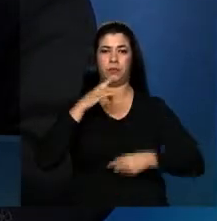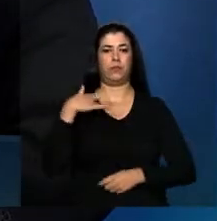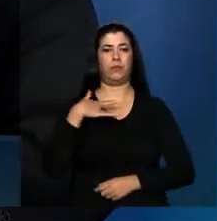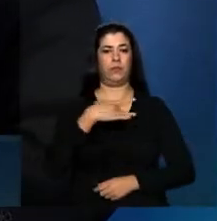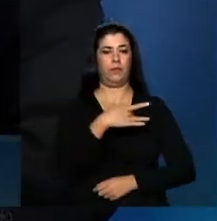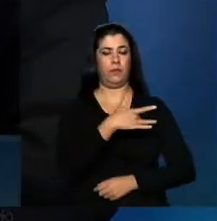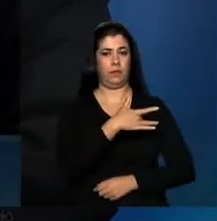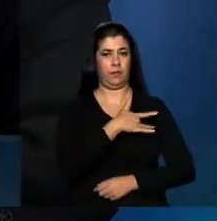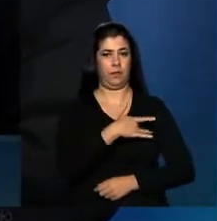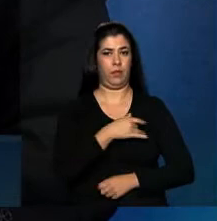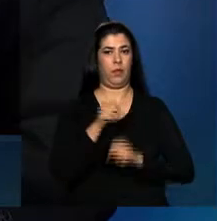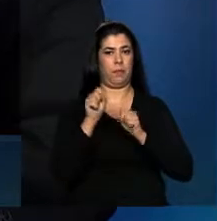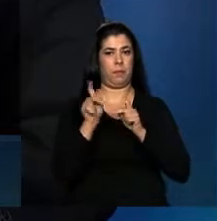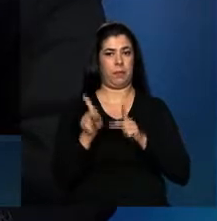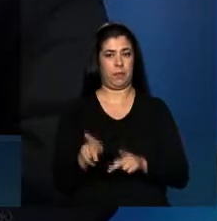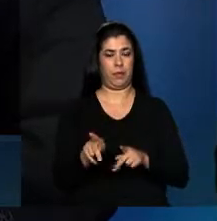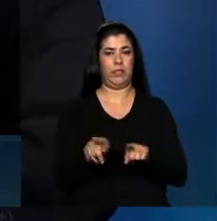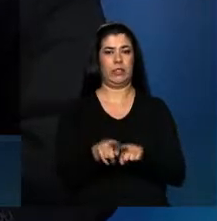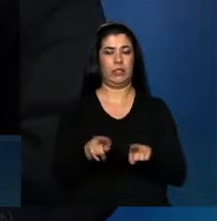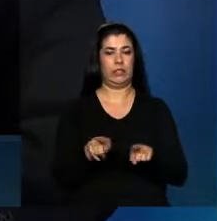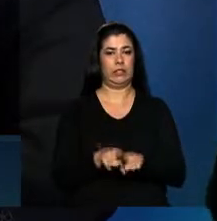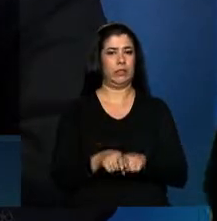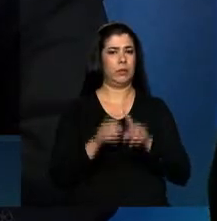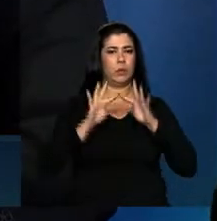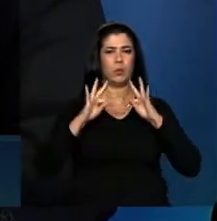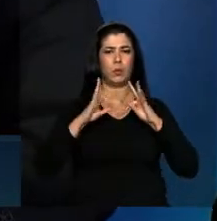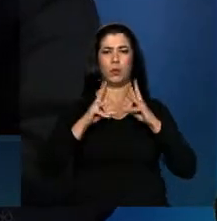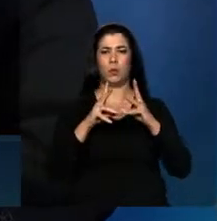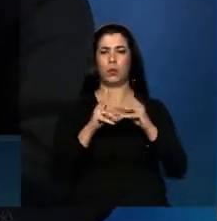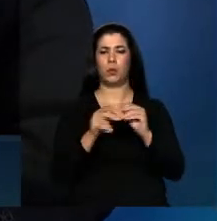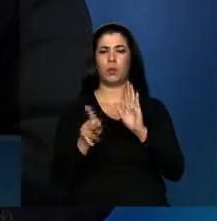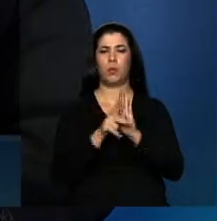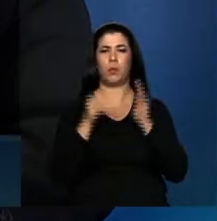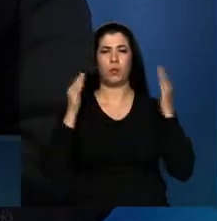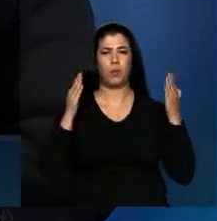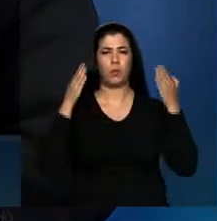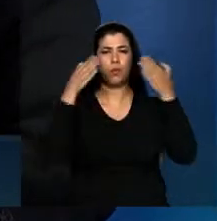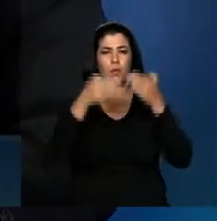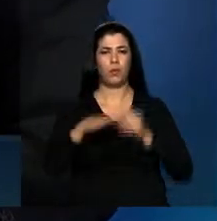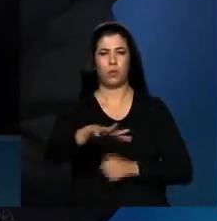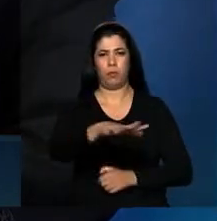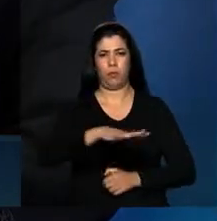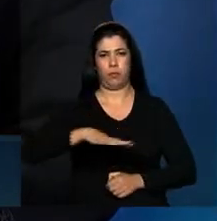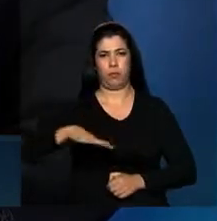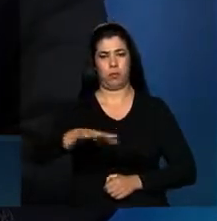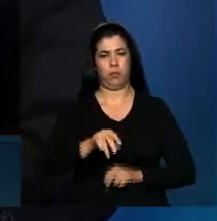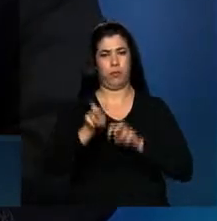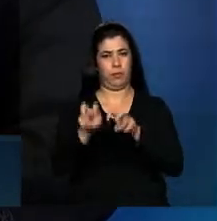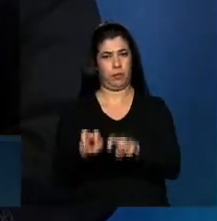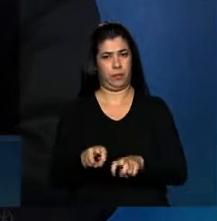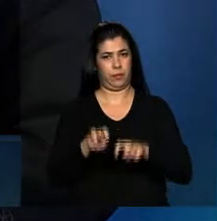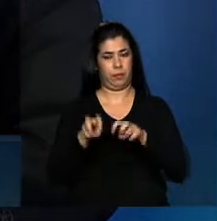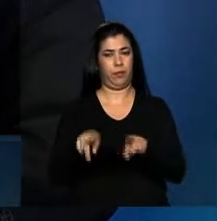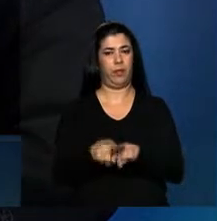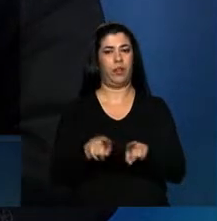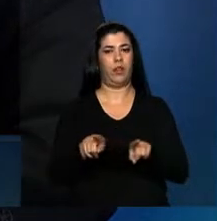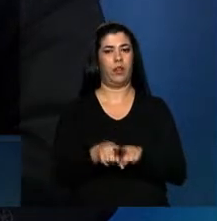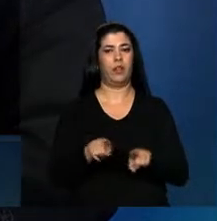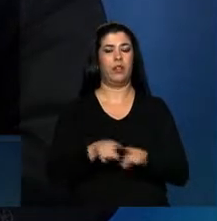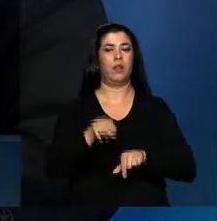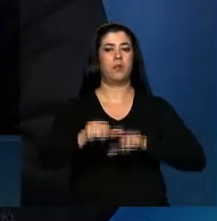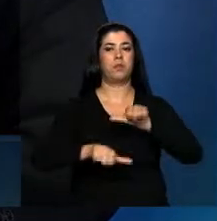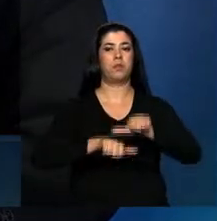previdência social, isso que eu estou falando tudo na área rural, vai na reforma agrária,